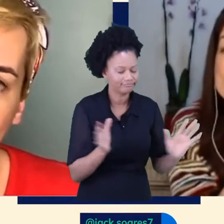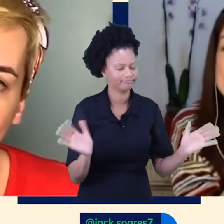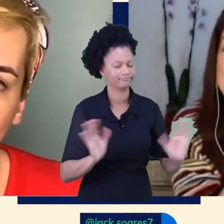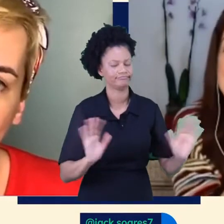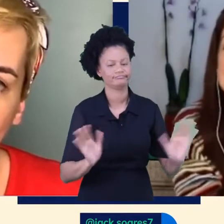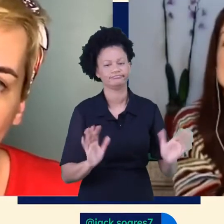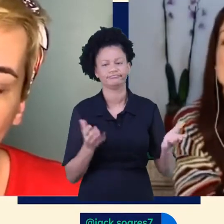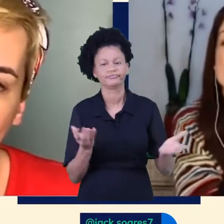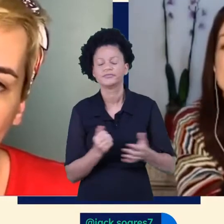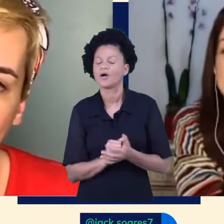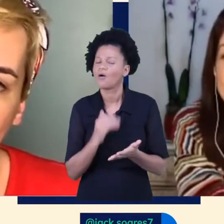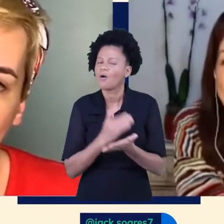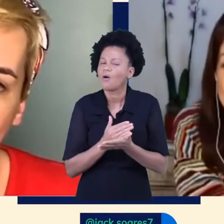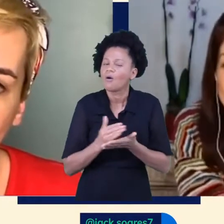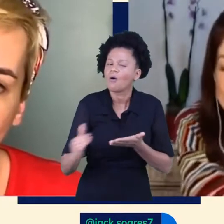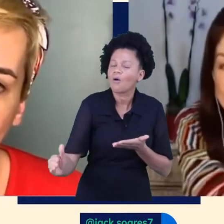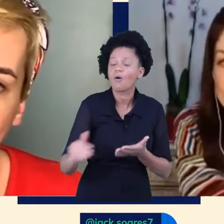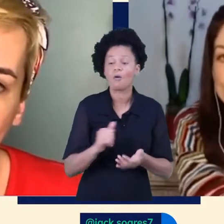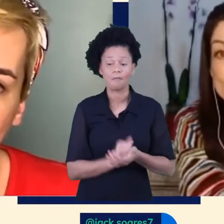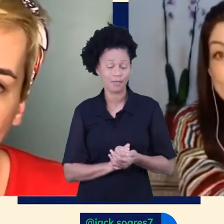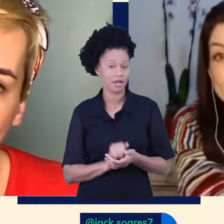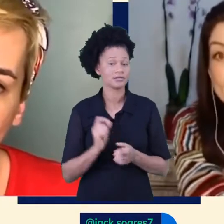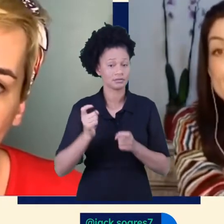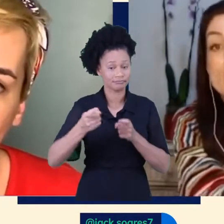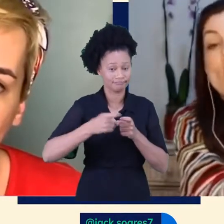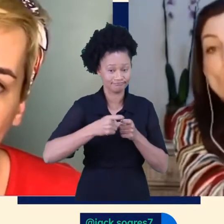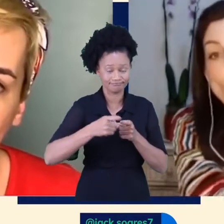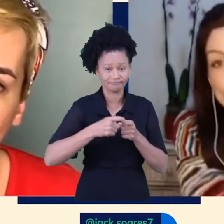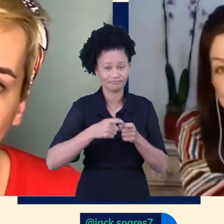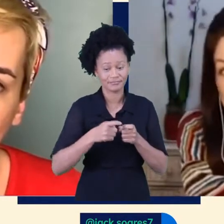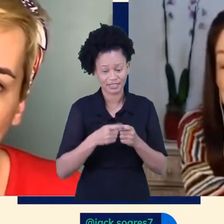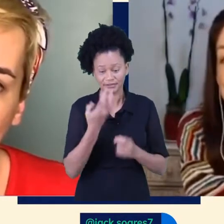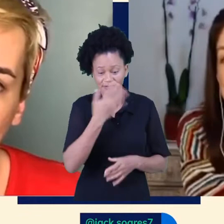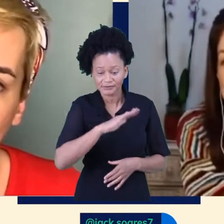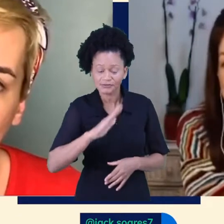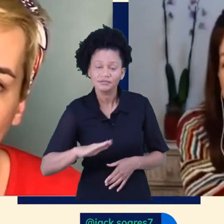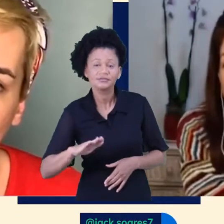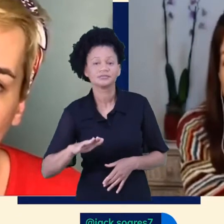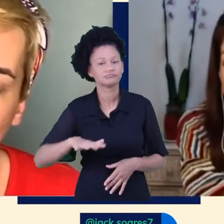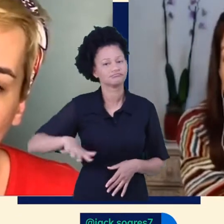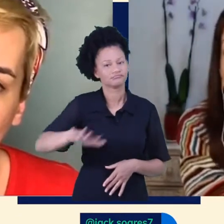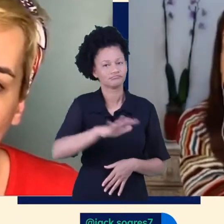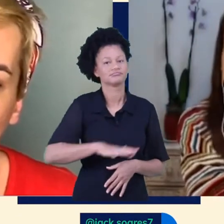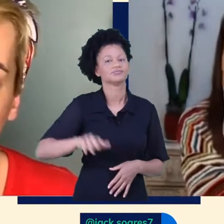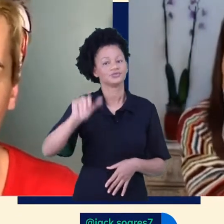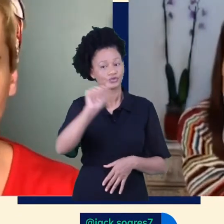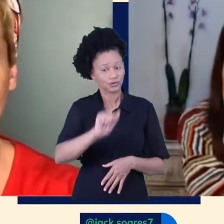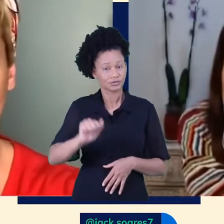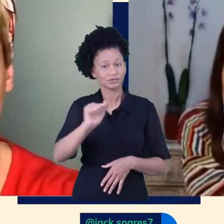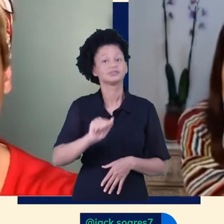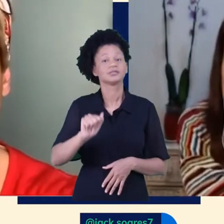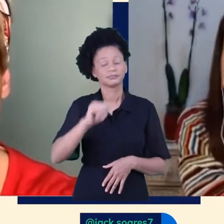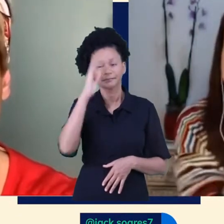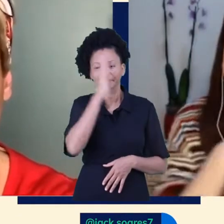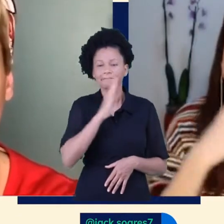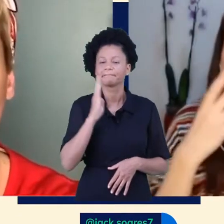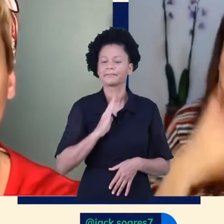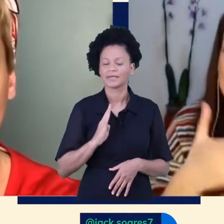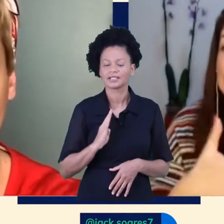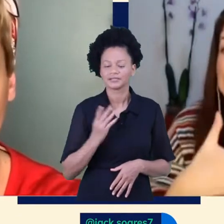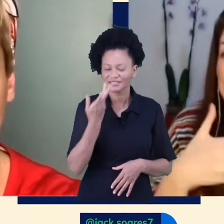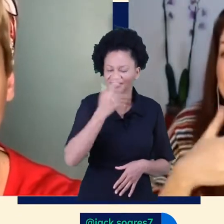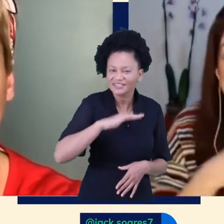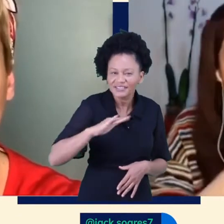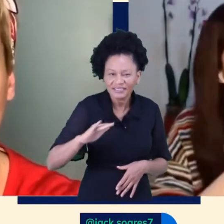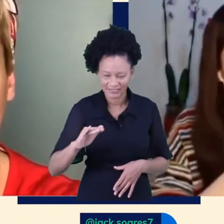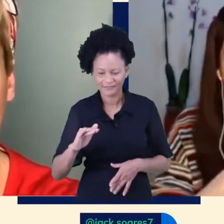na Sociedade de Pediatria, Brasileira de Pediatria, um monte de resolução, tá? Pautada na ciência, que